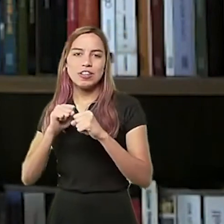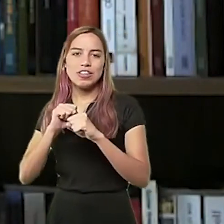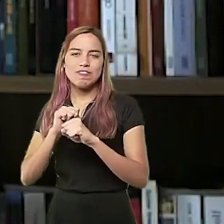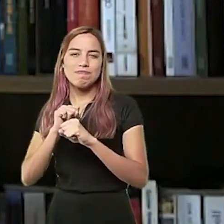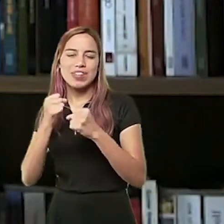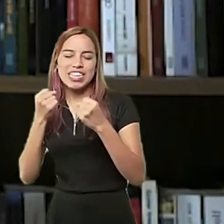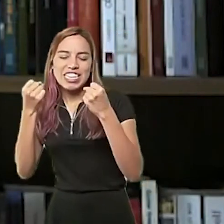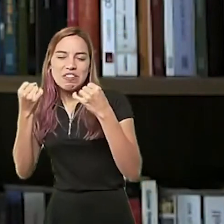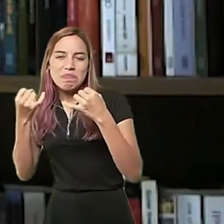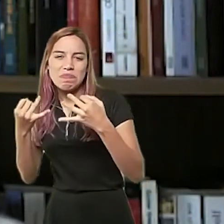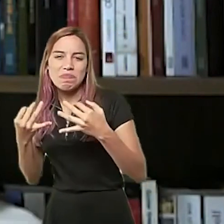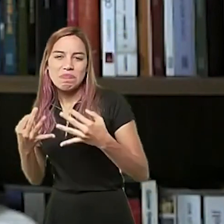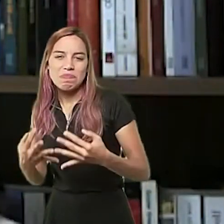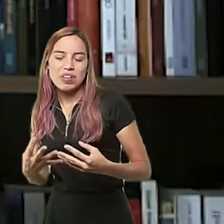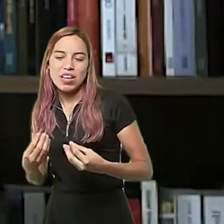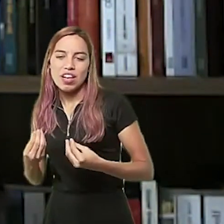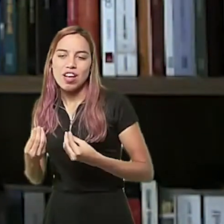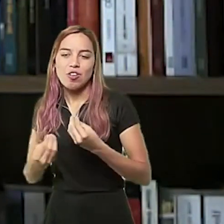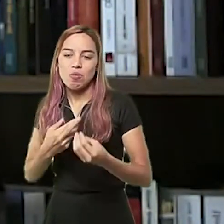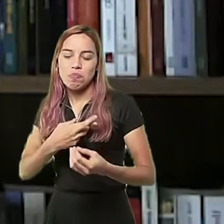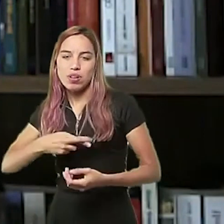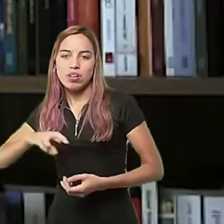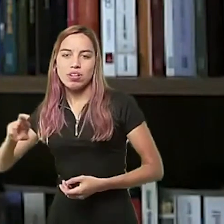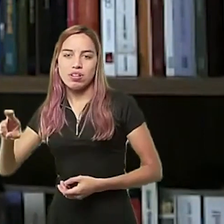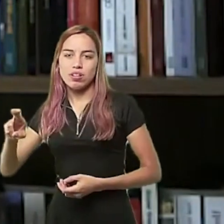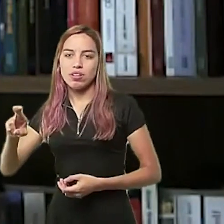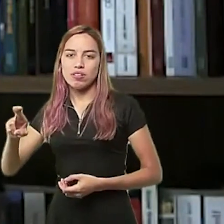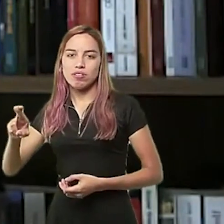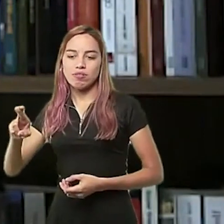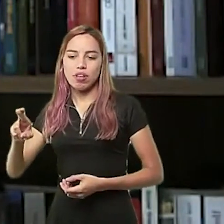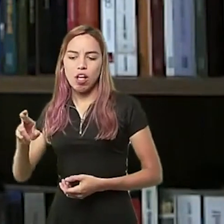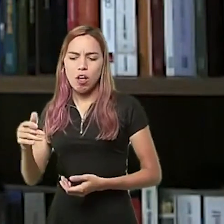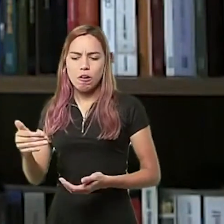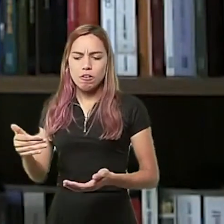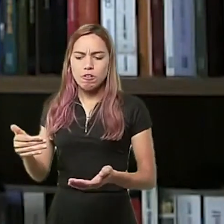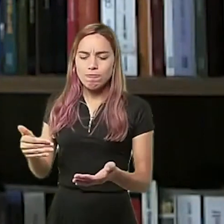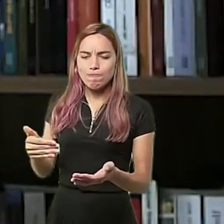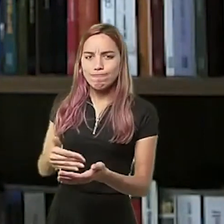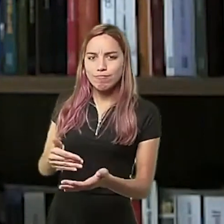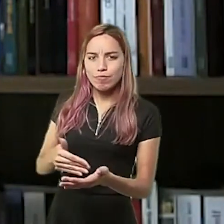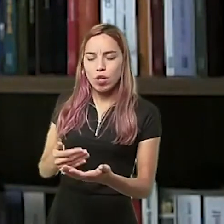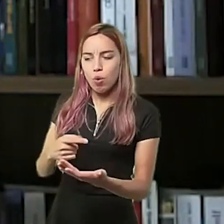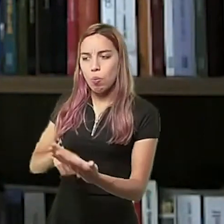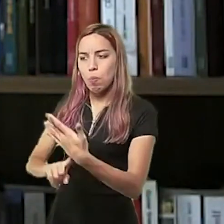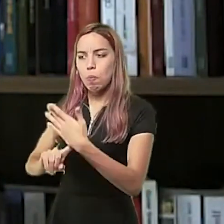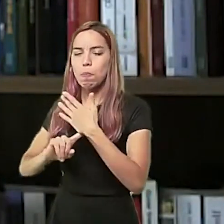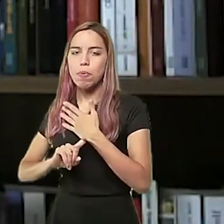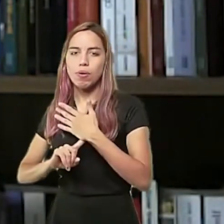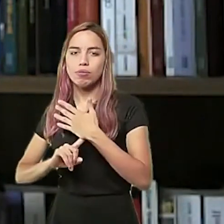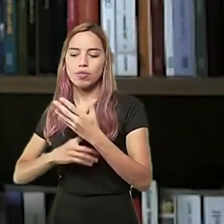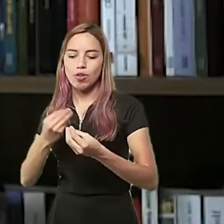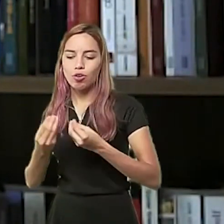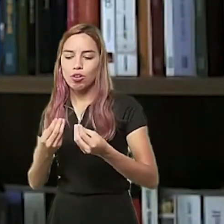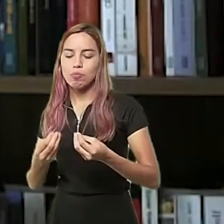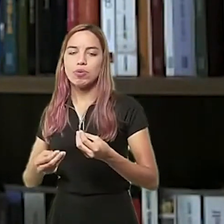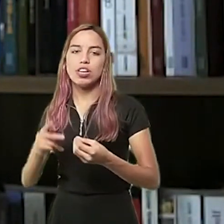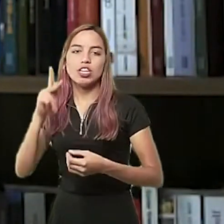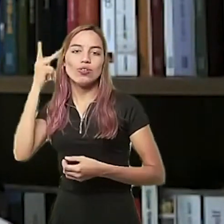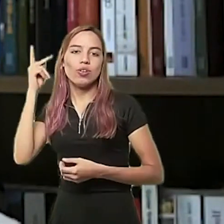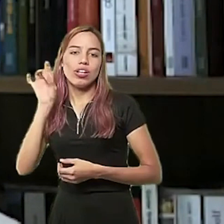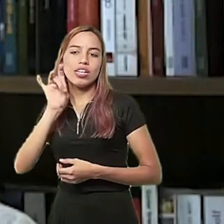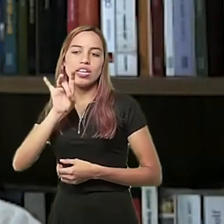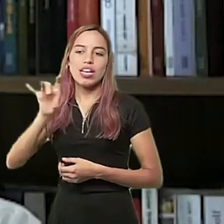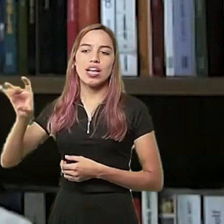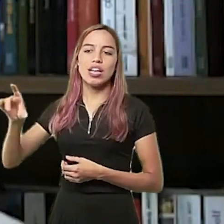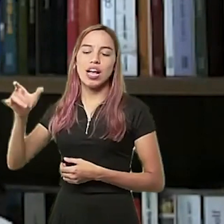surgem nessas histórias, elas no fundo elas nos mostram muito da história daquelas próprias